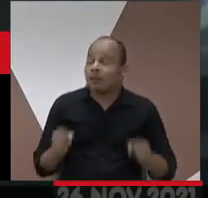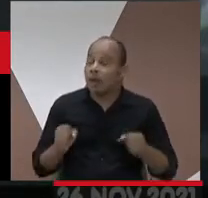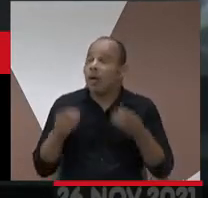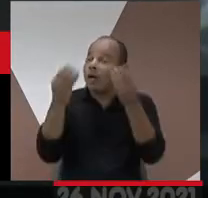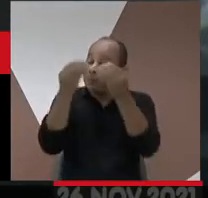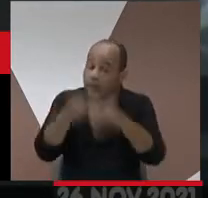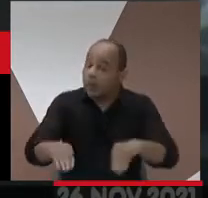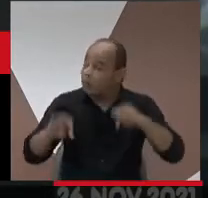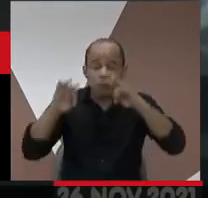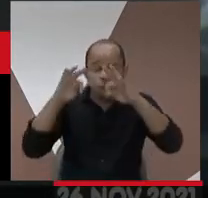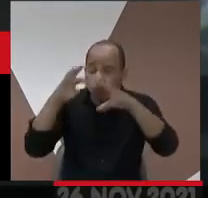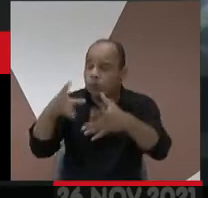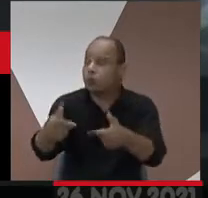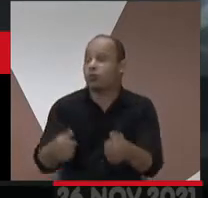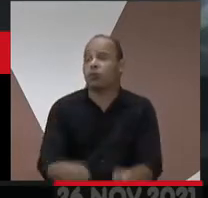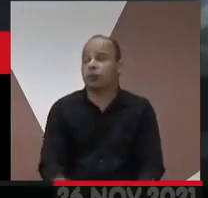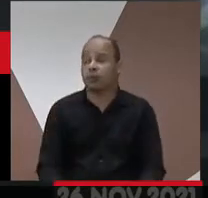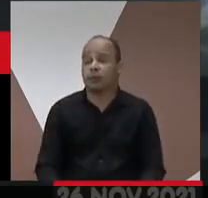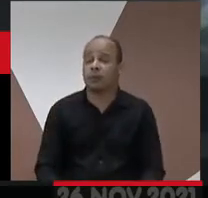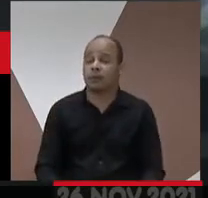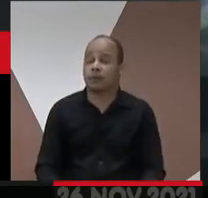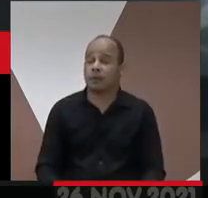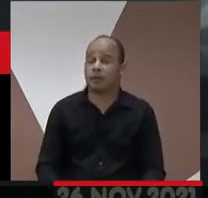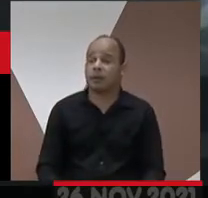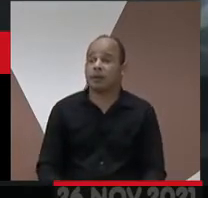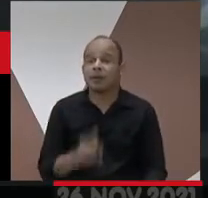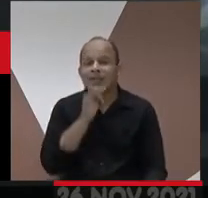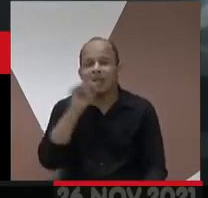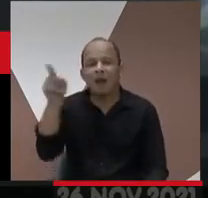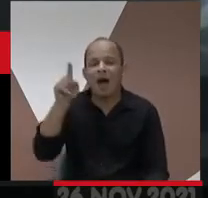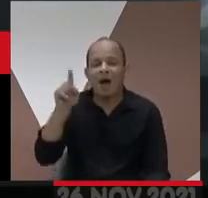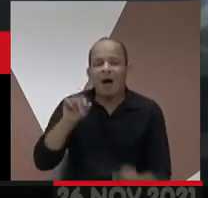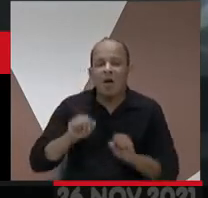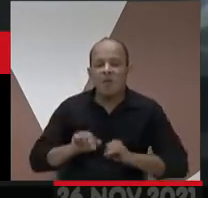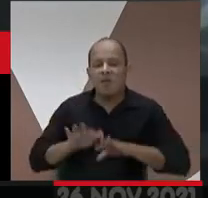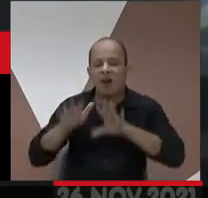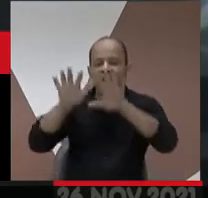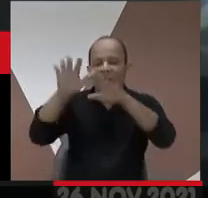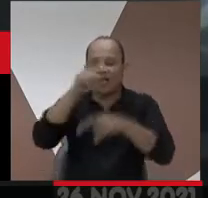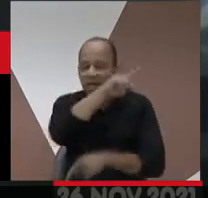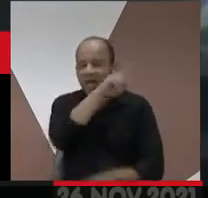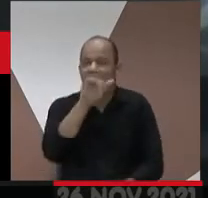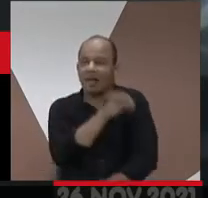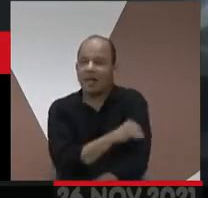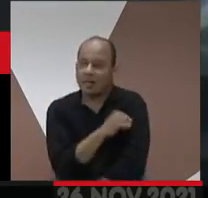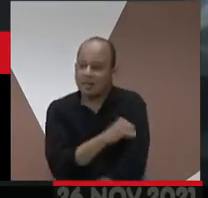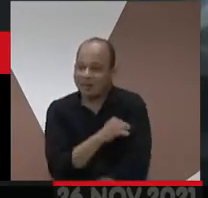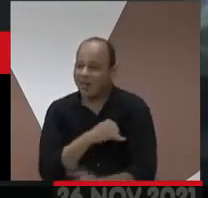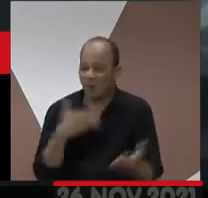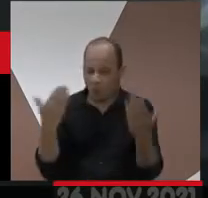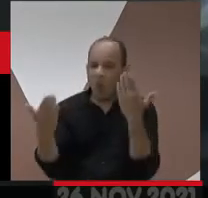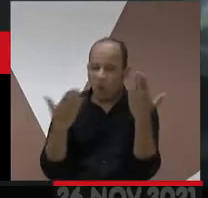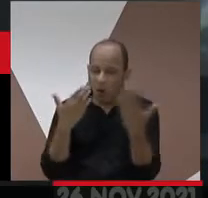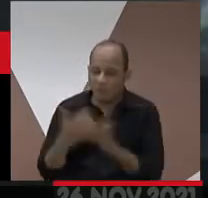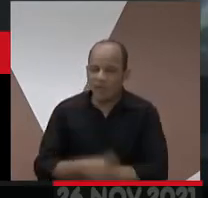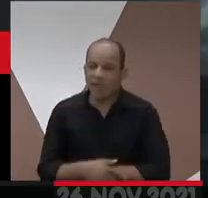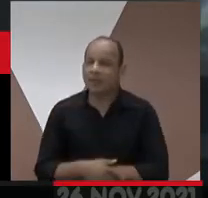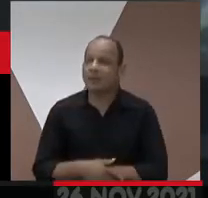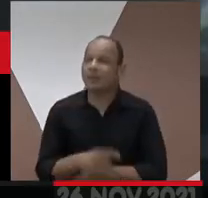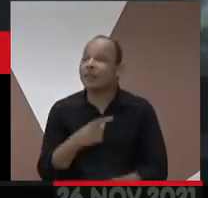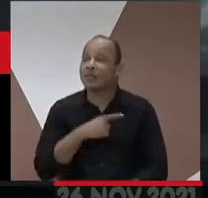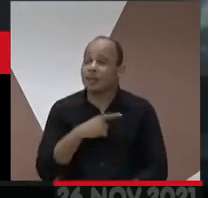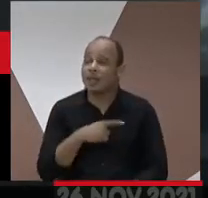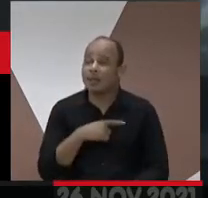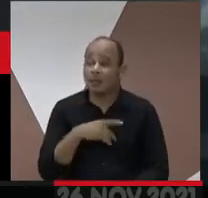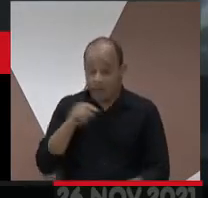regiões como são a favela do Alemão, no Rio, ilhada do resto do mundo, tem só uma entrada. E